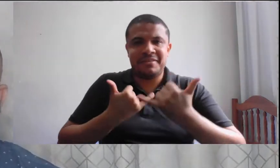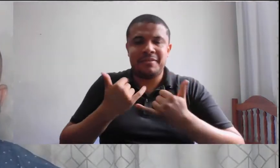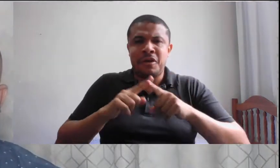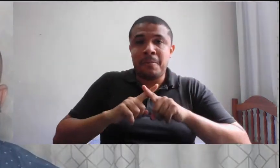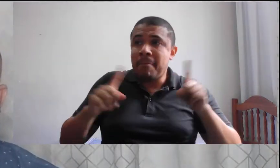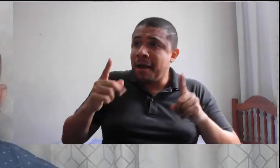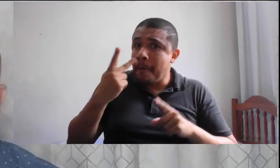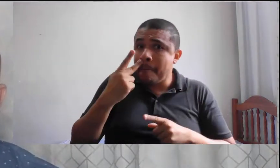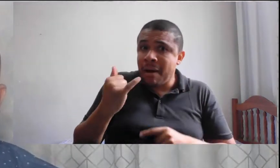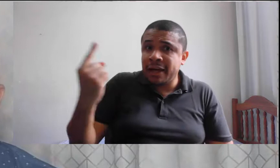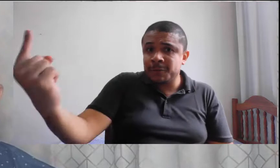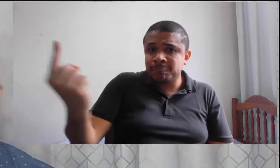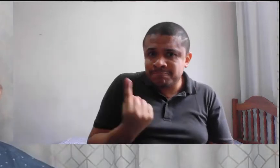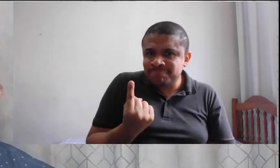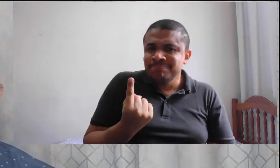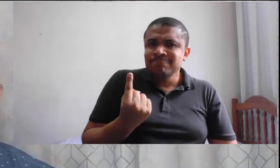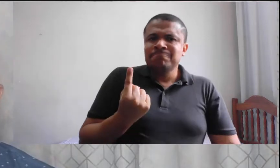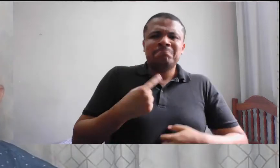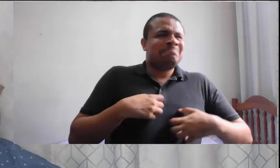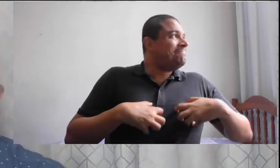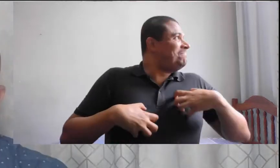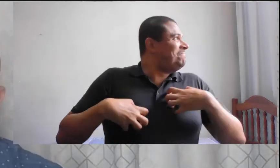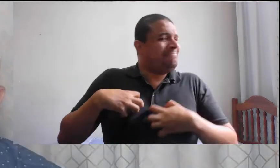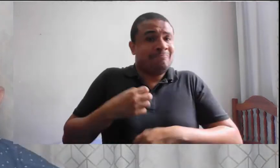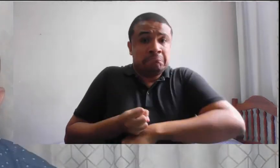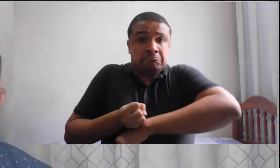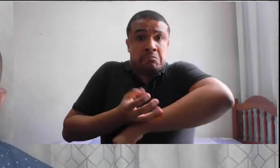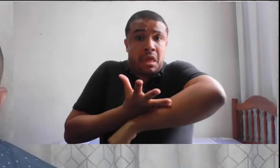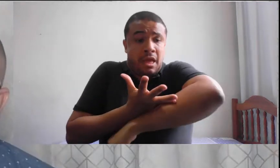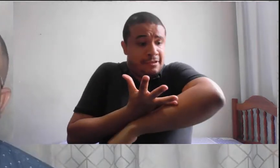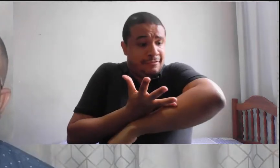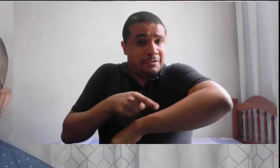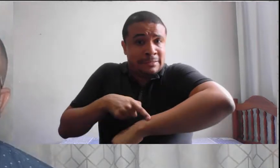mas quando o nosso pai chegava em casa era um negócio terrível, a gente se arrepiava.